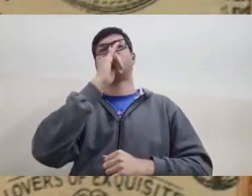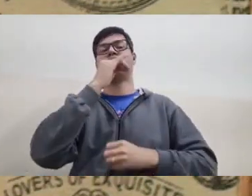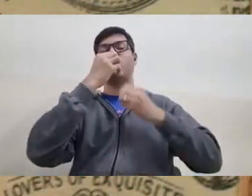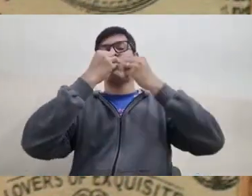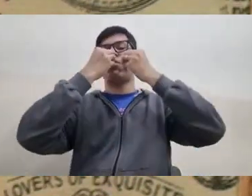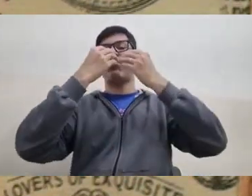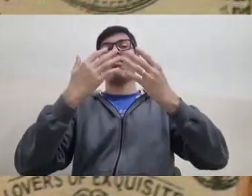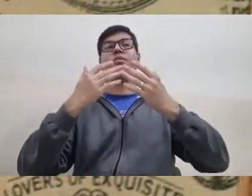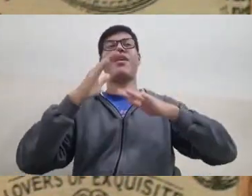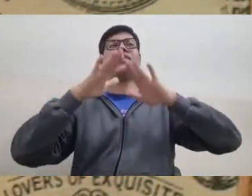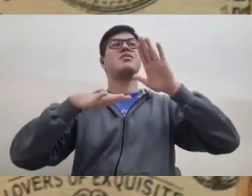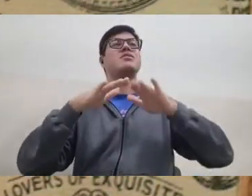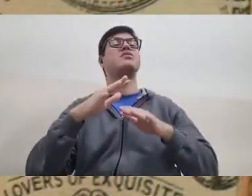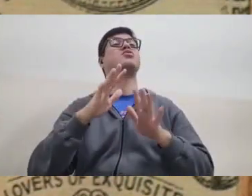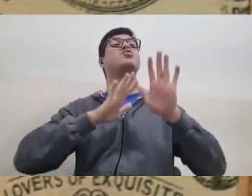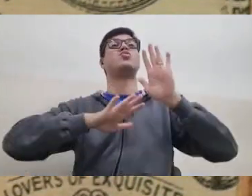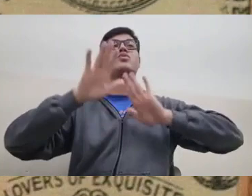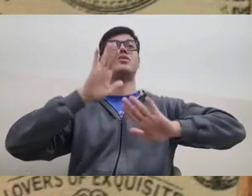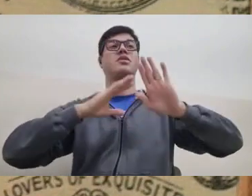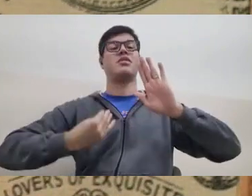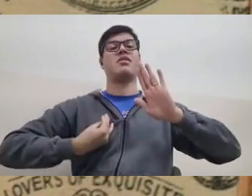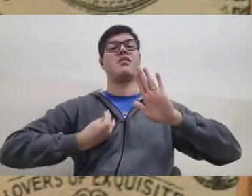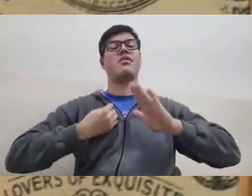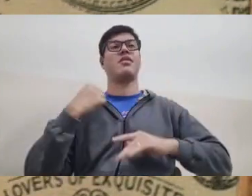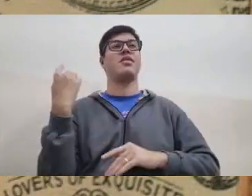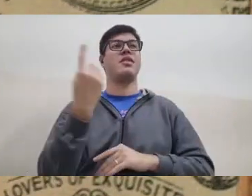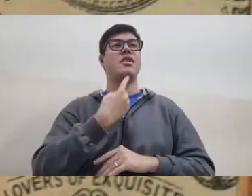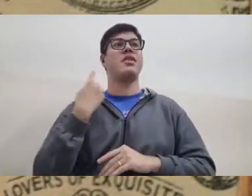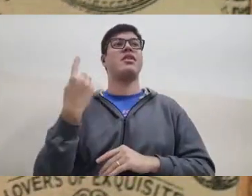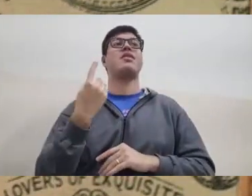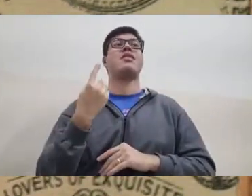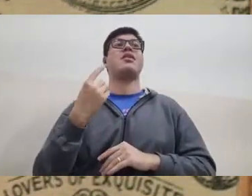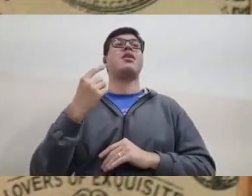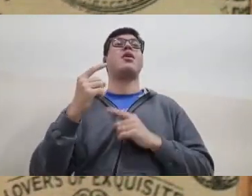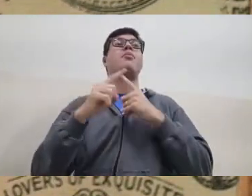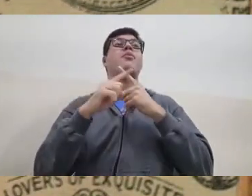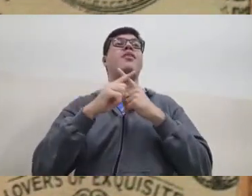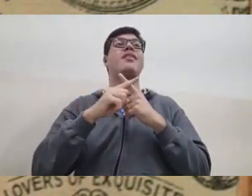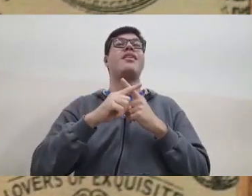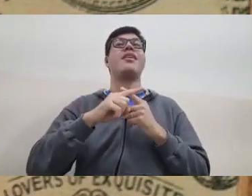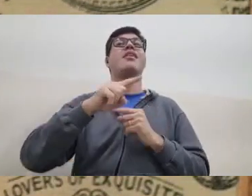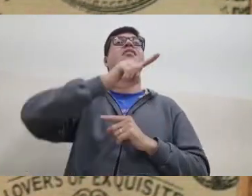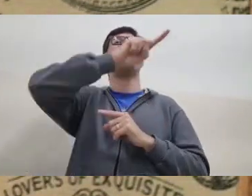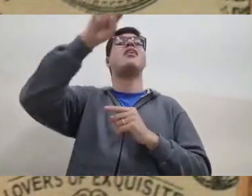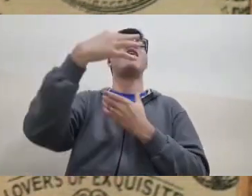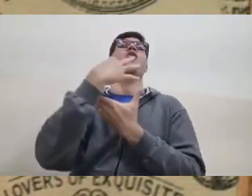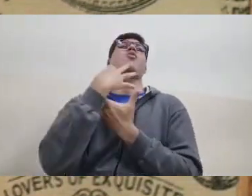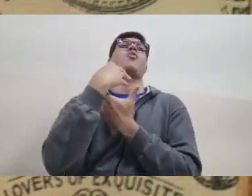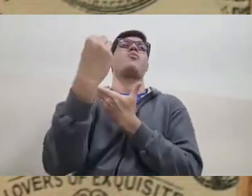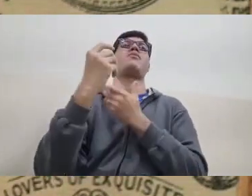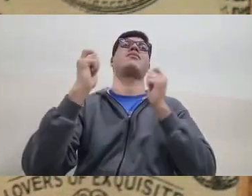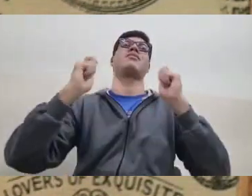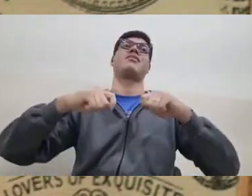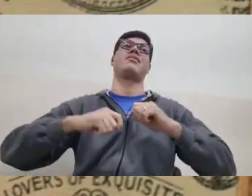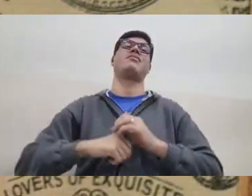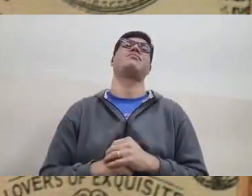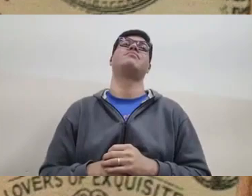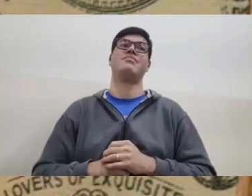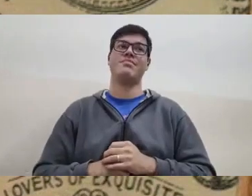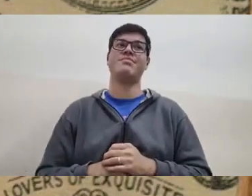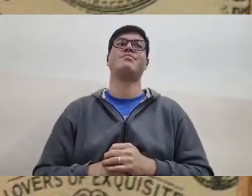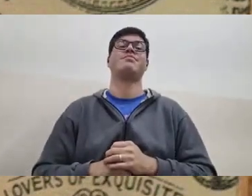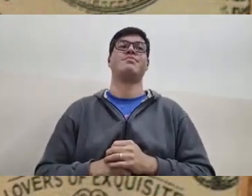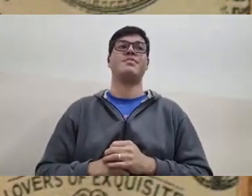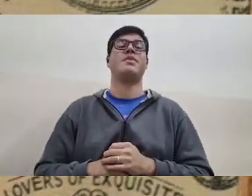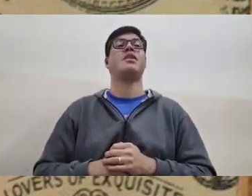para ele a gente precisa tomar cuidado com a vida da gente que a gente é exemplo para muitas pessoas lá sem você perceber